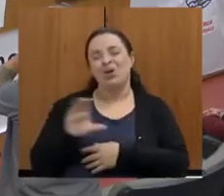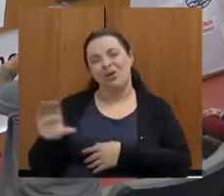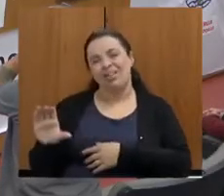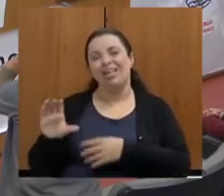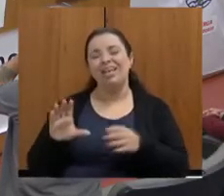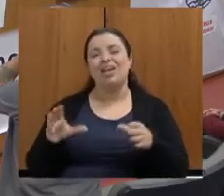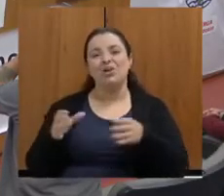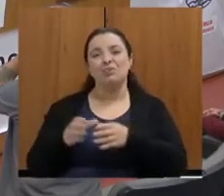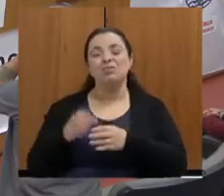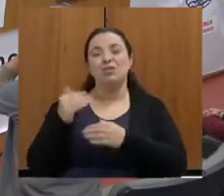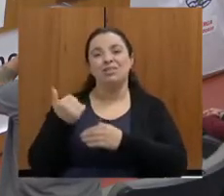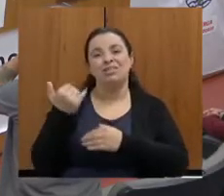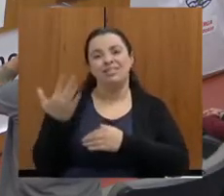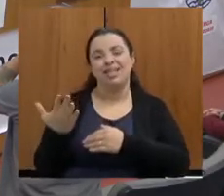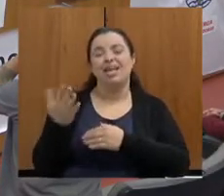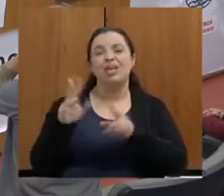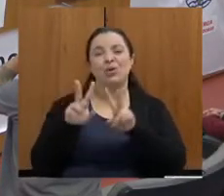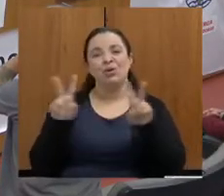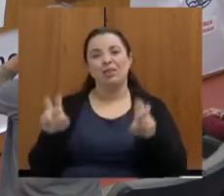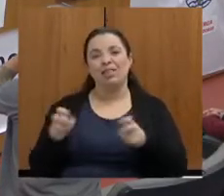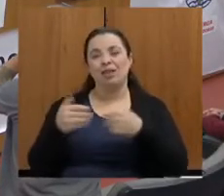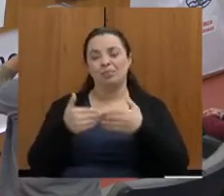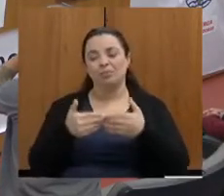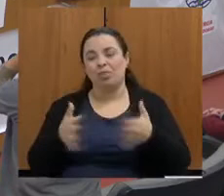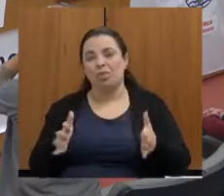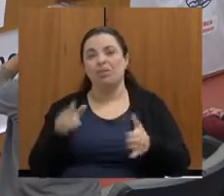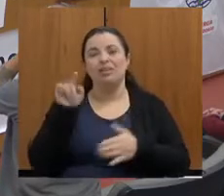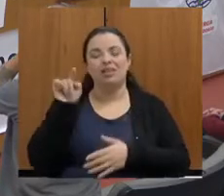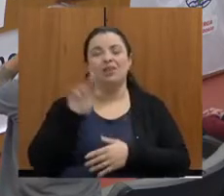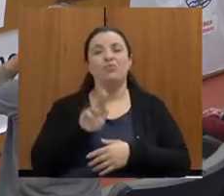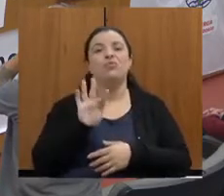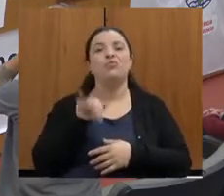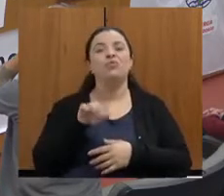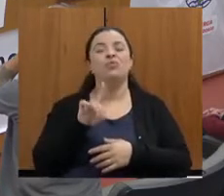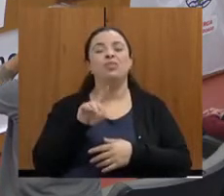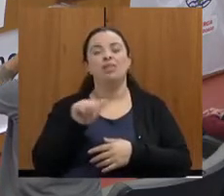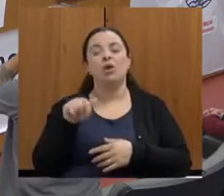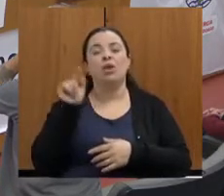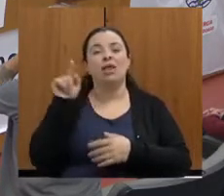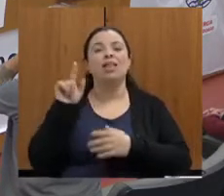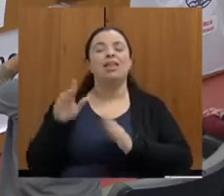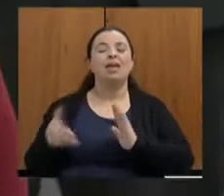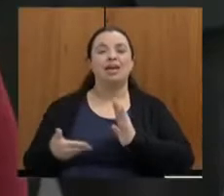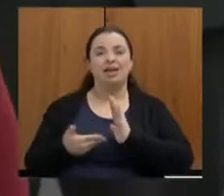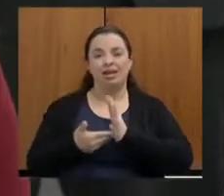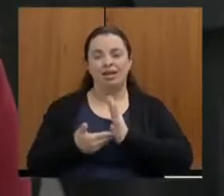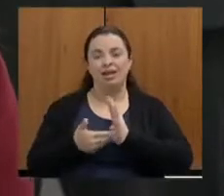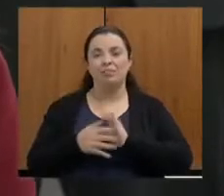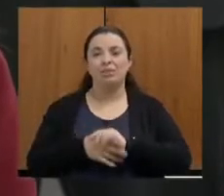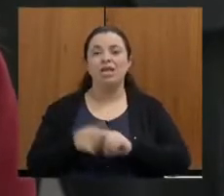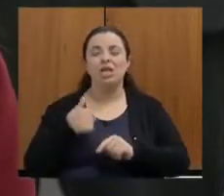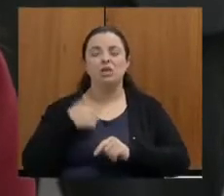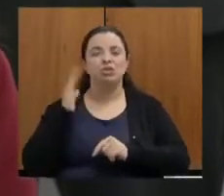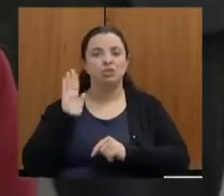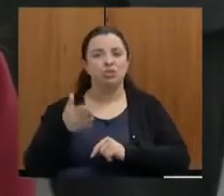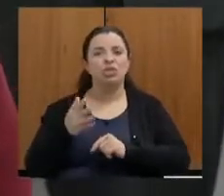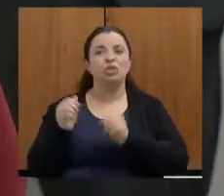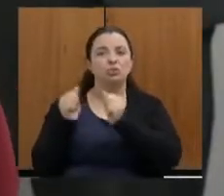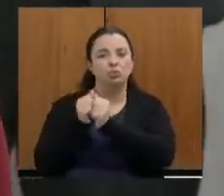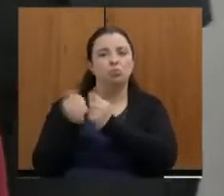a comissão externa sobre o rompimento da barragem de Fundão na Câmara dos Deputados estive com deputado em várias